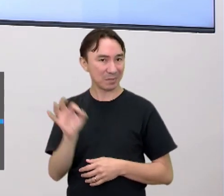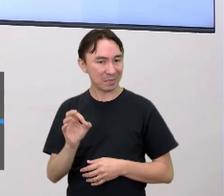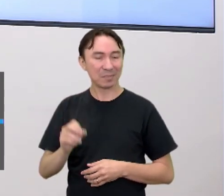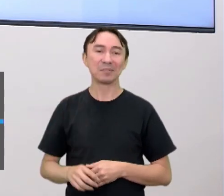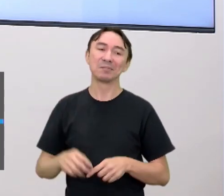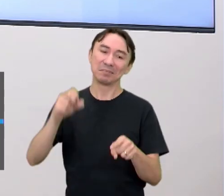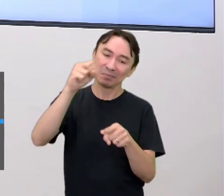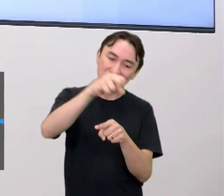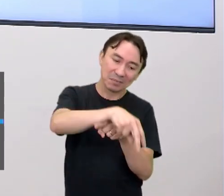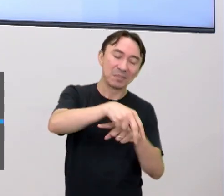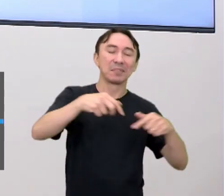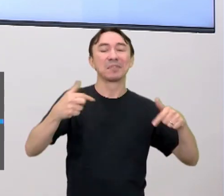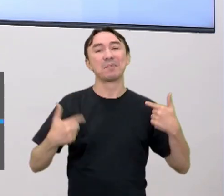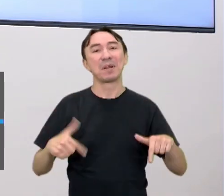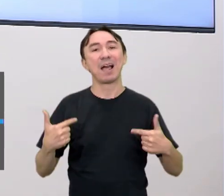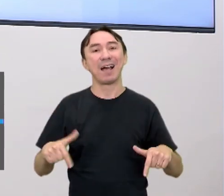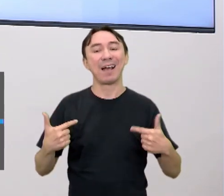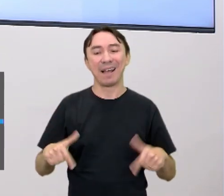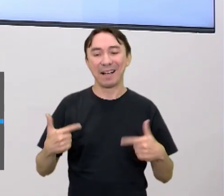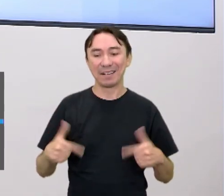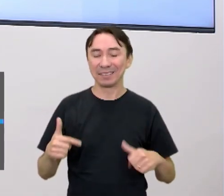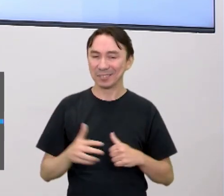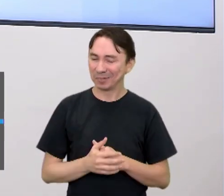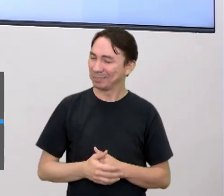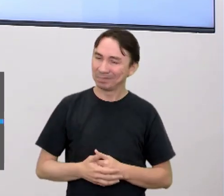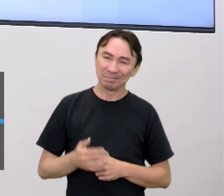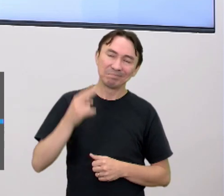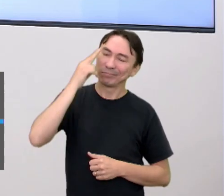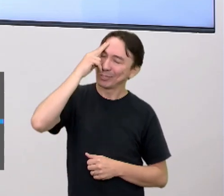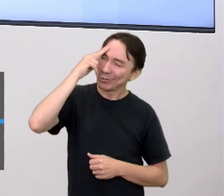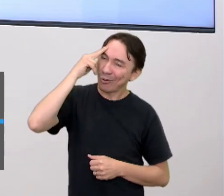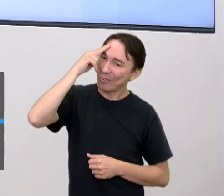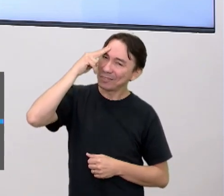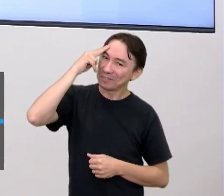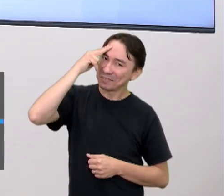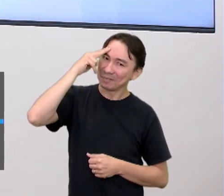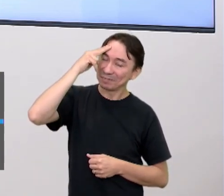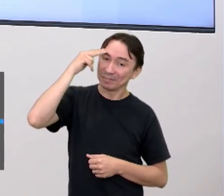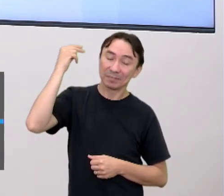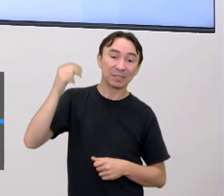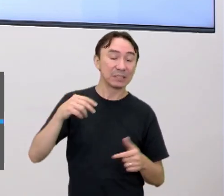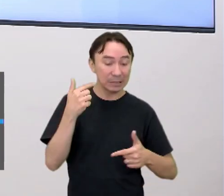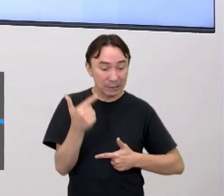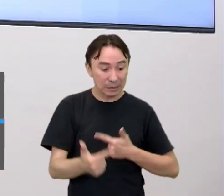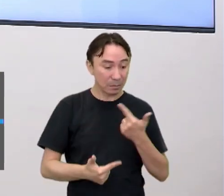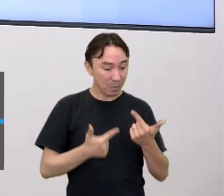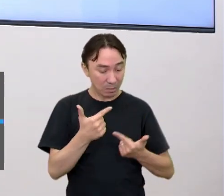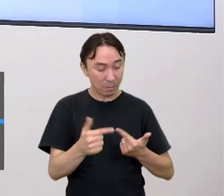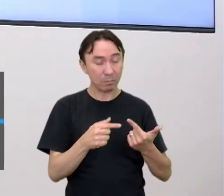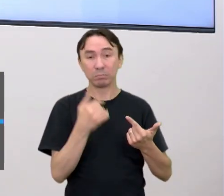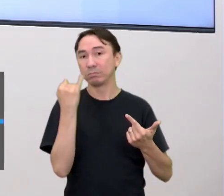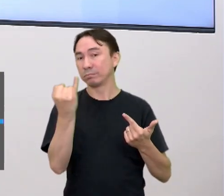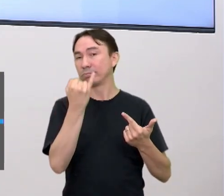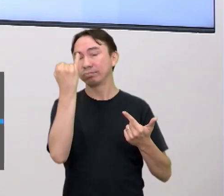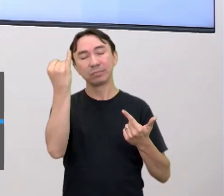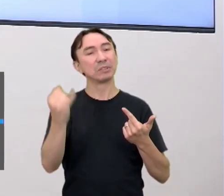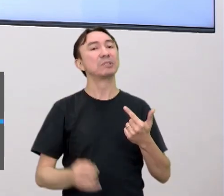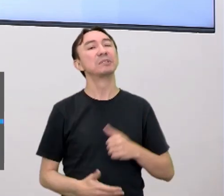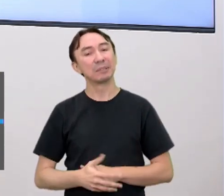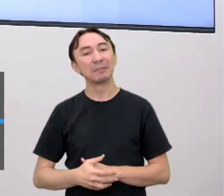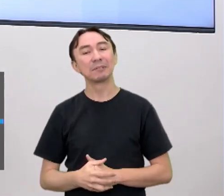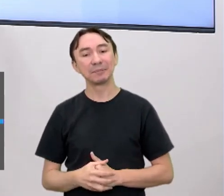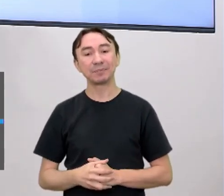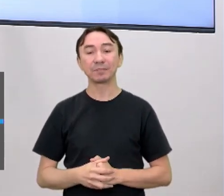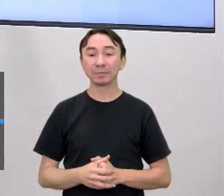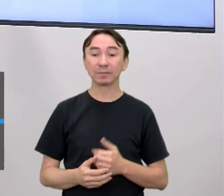sonho maravilhoso aí, porque o emprego e o trabalho é muito importante na sociedade, para as famílias, então nem se fala, tá ok? Então,